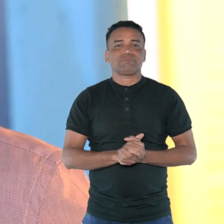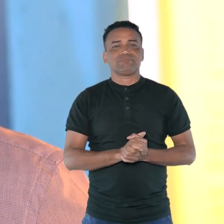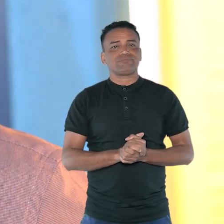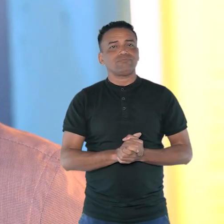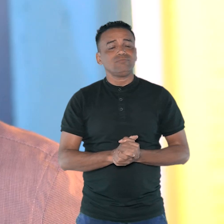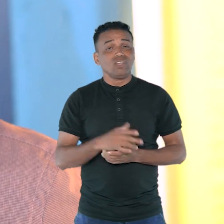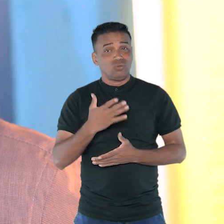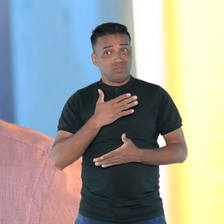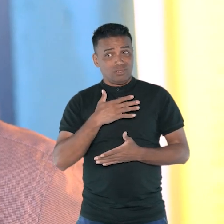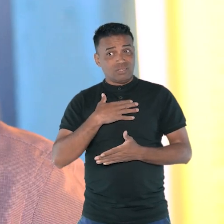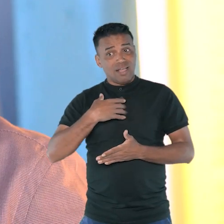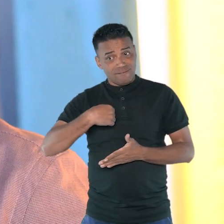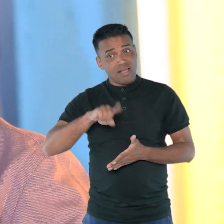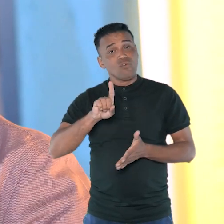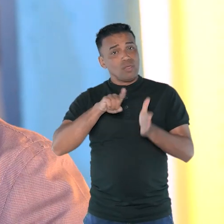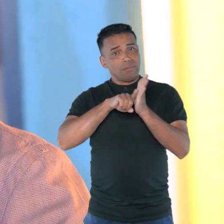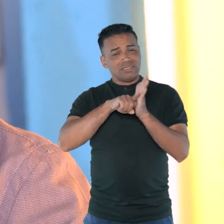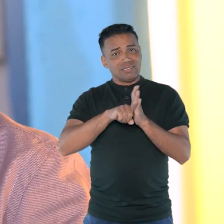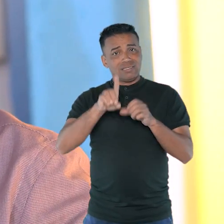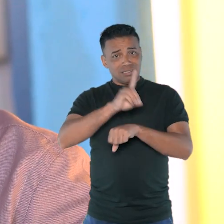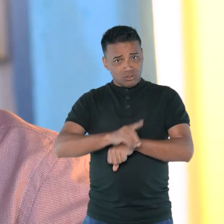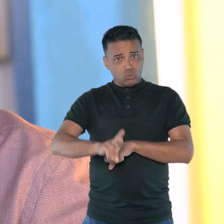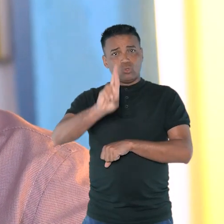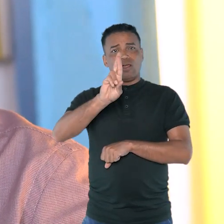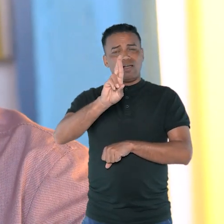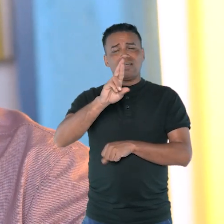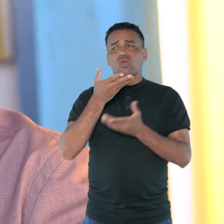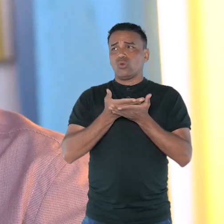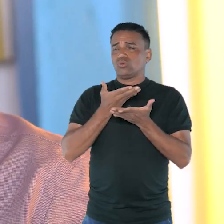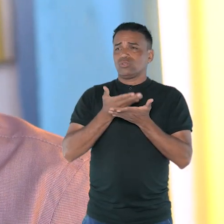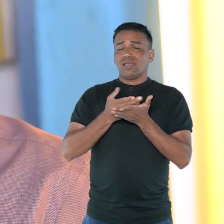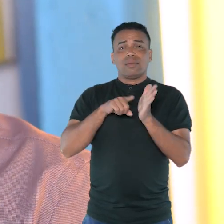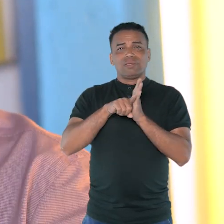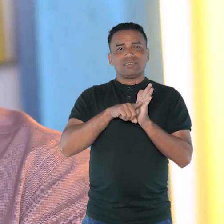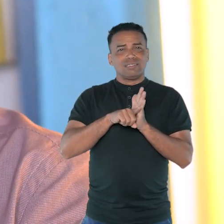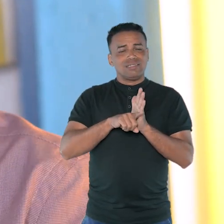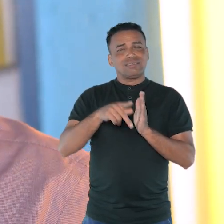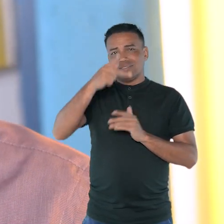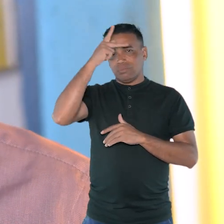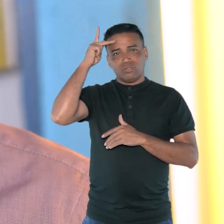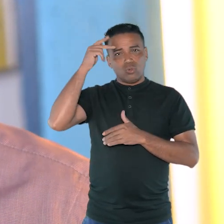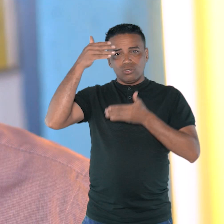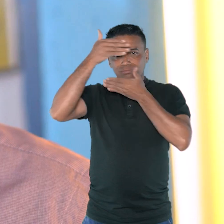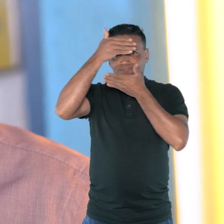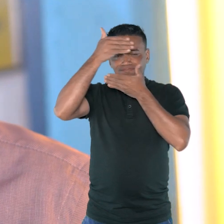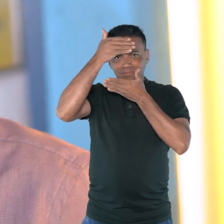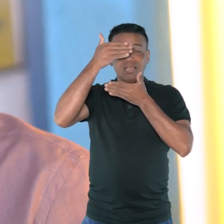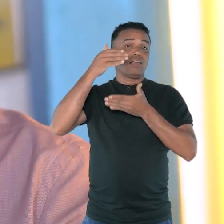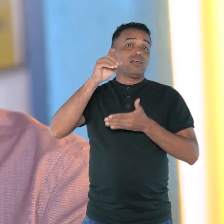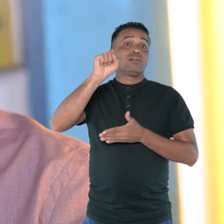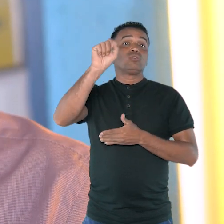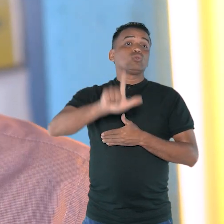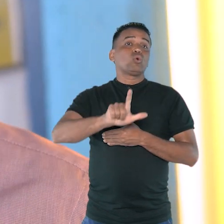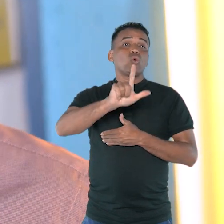estava fazendo a minha pesquisa para o doutorado, e eu estudei, e eu estava pesquisando a vinda de muçulmanos do sul do Líbano para cá, para o